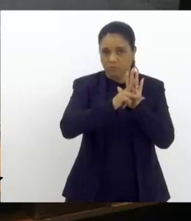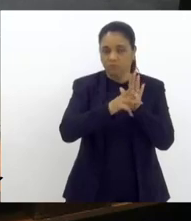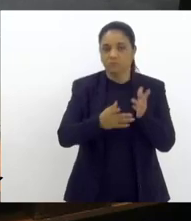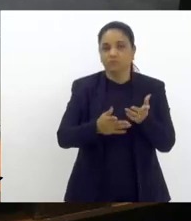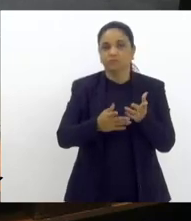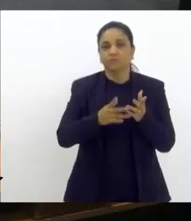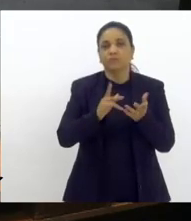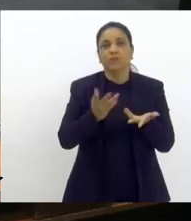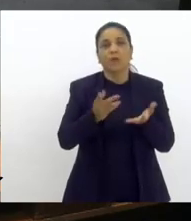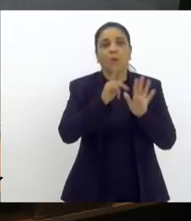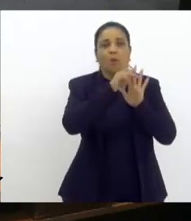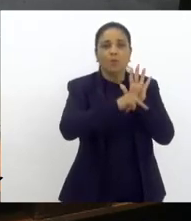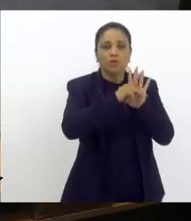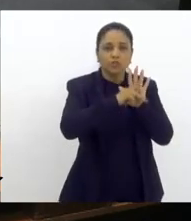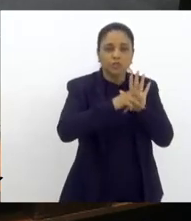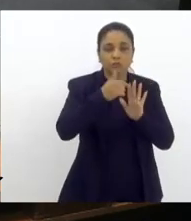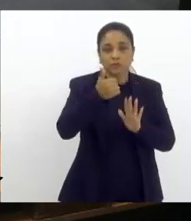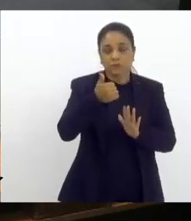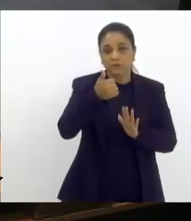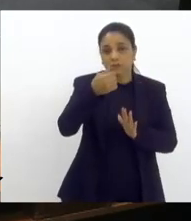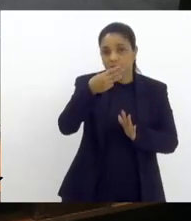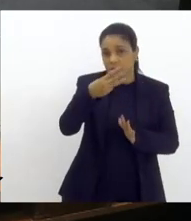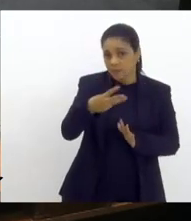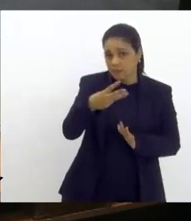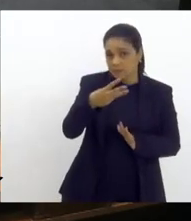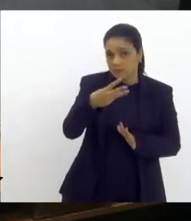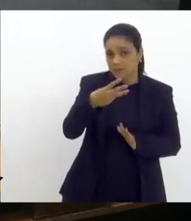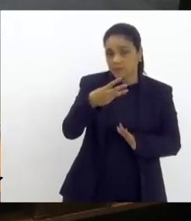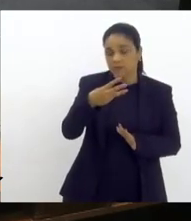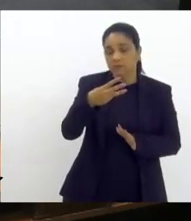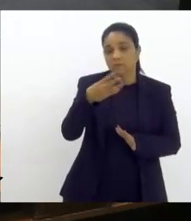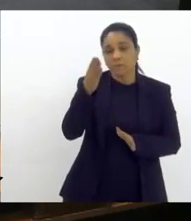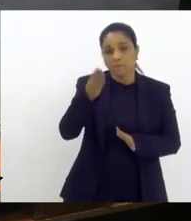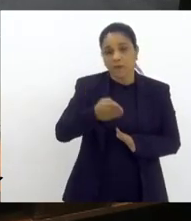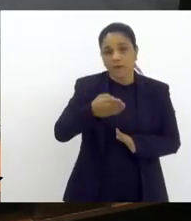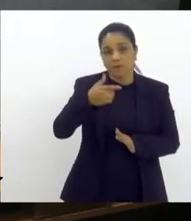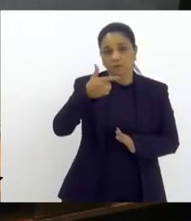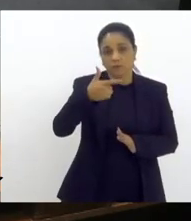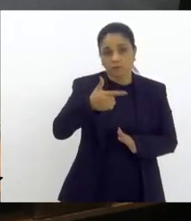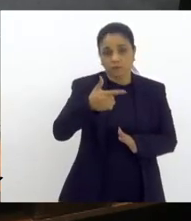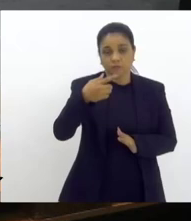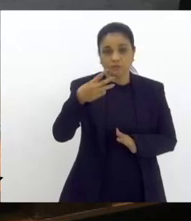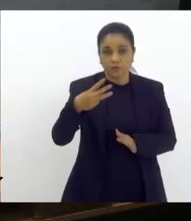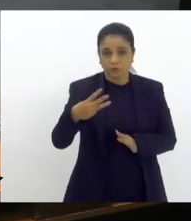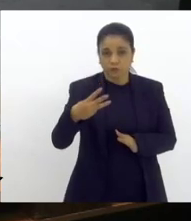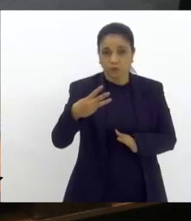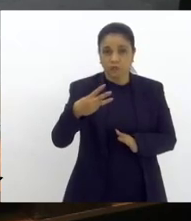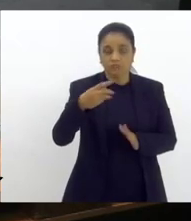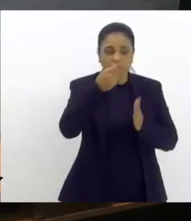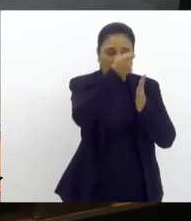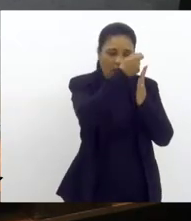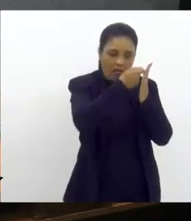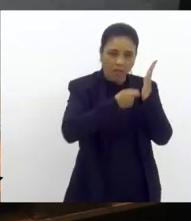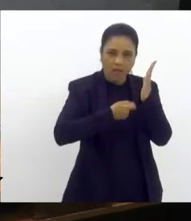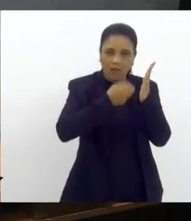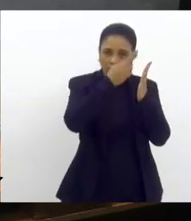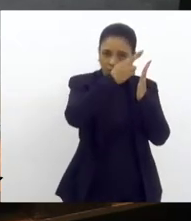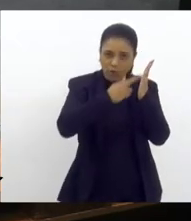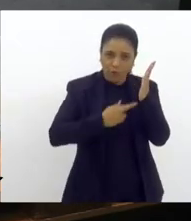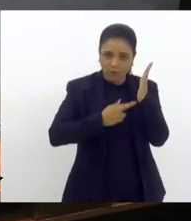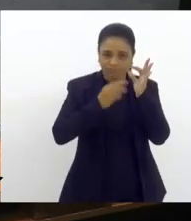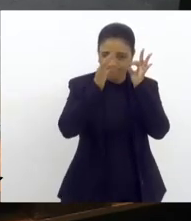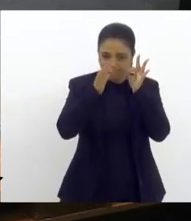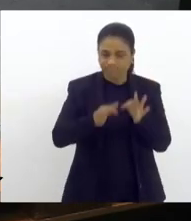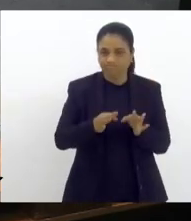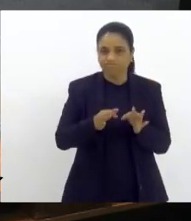é o Projeto 13 de 2023 porque vai gerar um relatório perfeito por gentileza